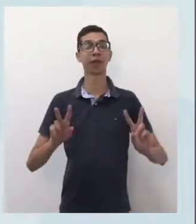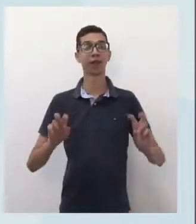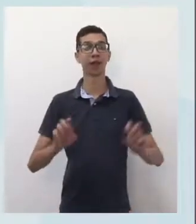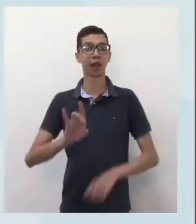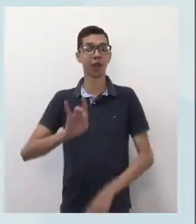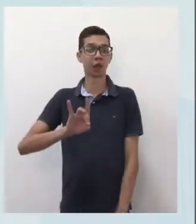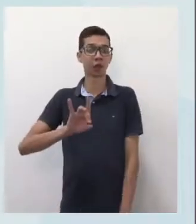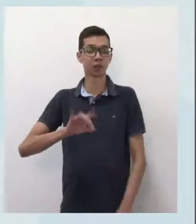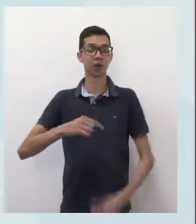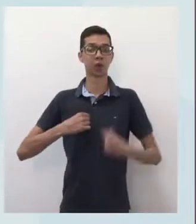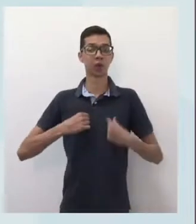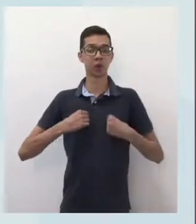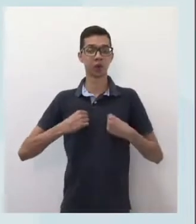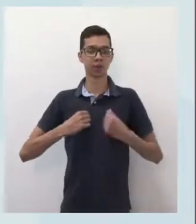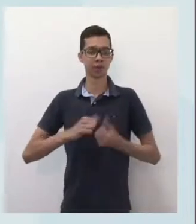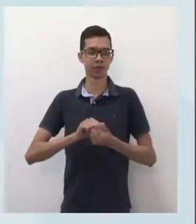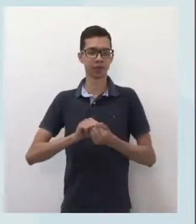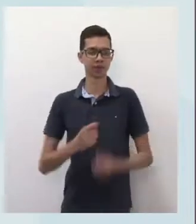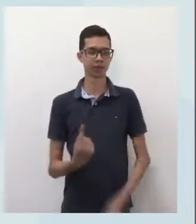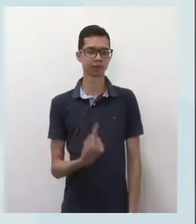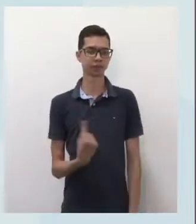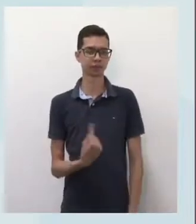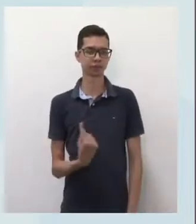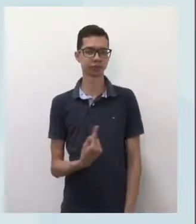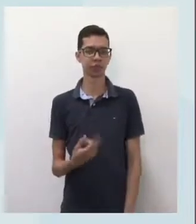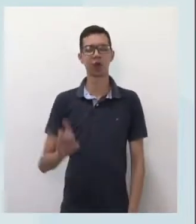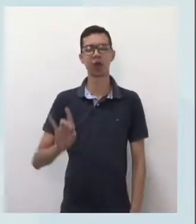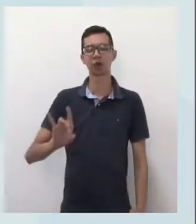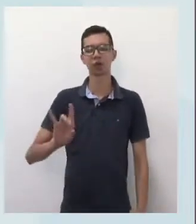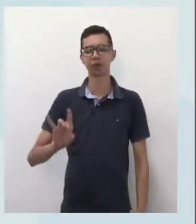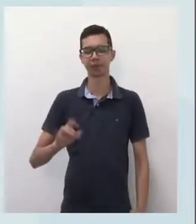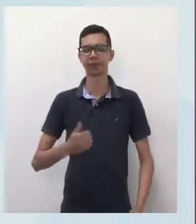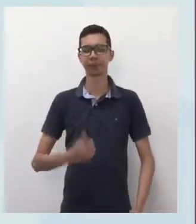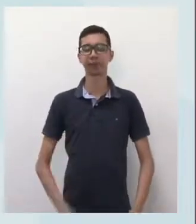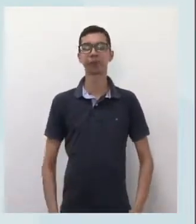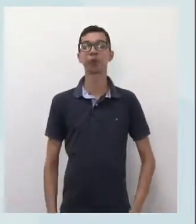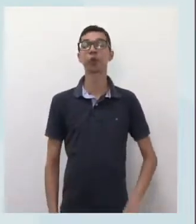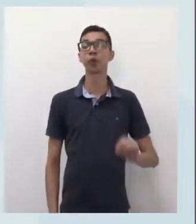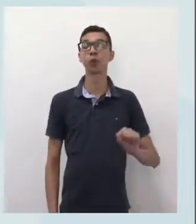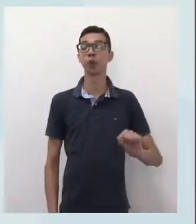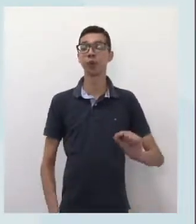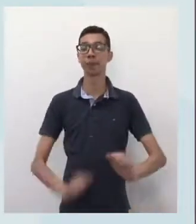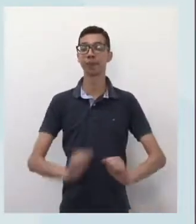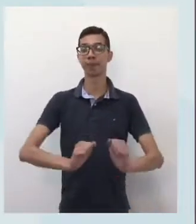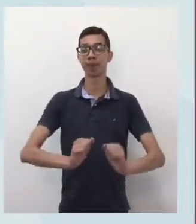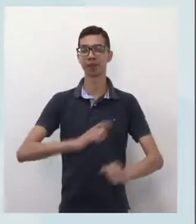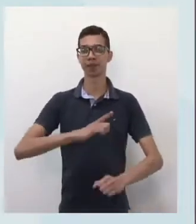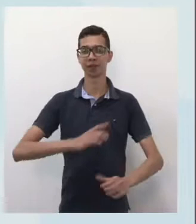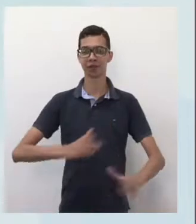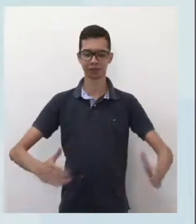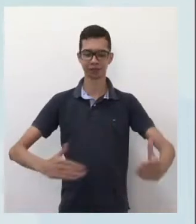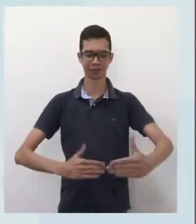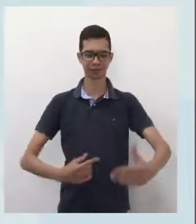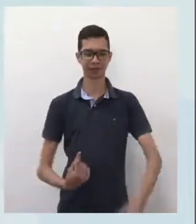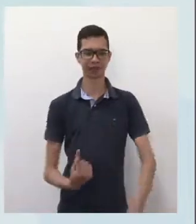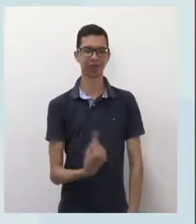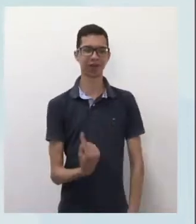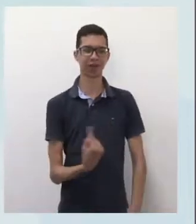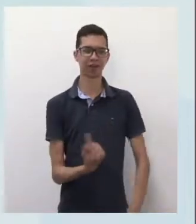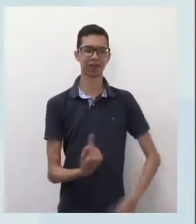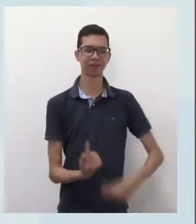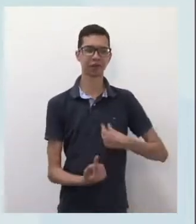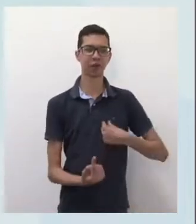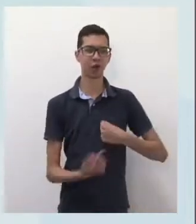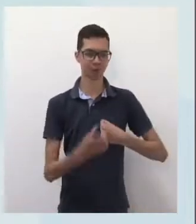automática. É a máquina de lavar. O que interessa da máquina de lavar? Interessa se ela é eficiente, se ela